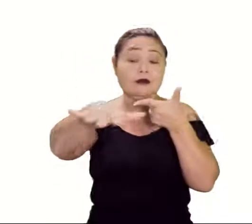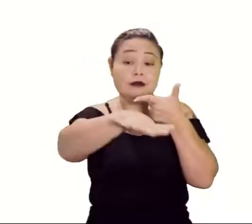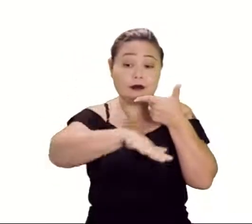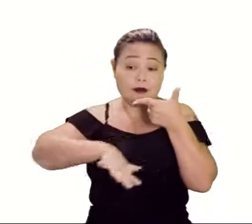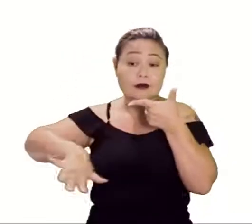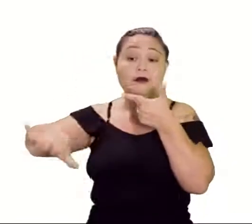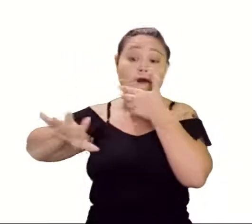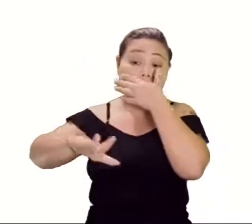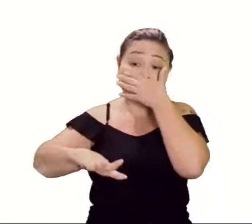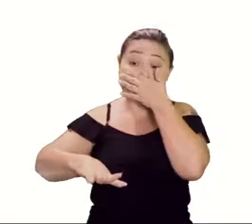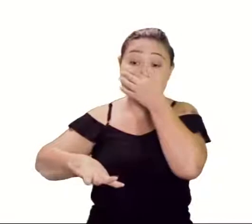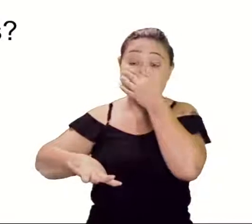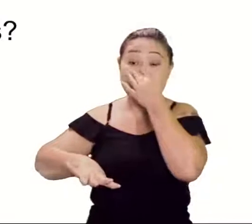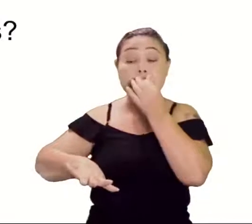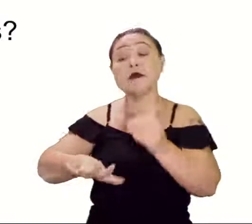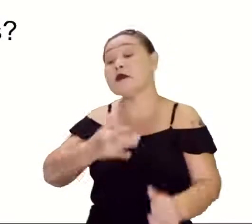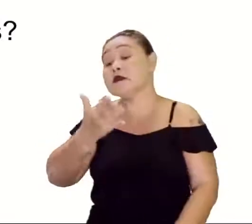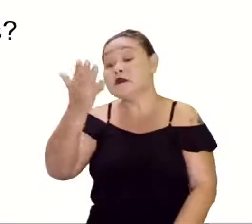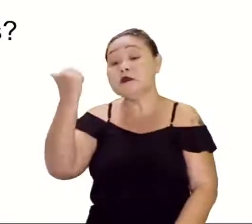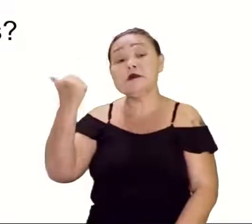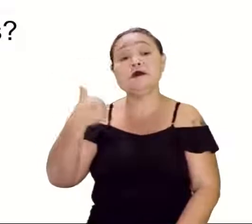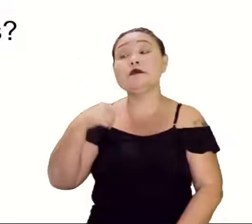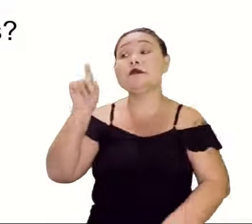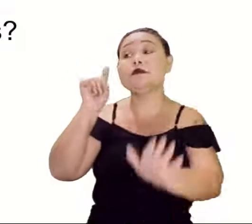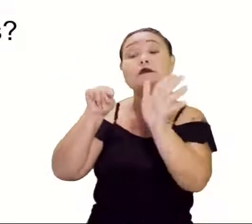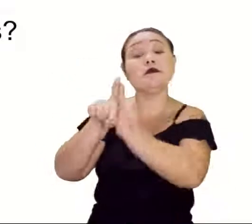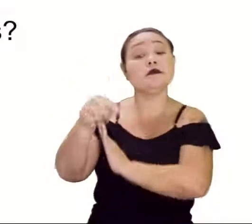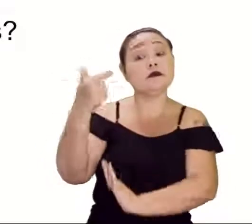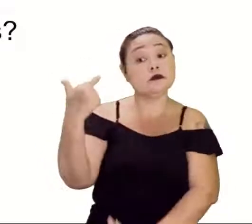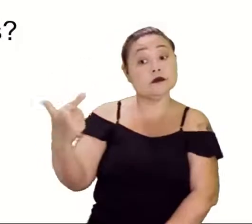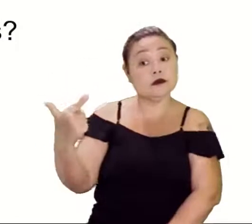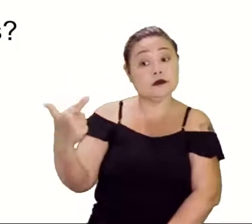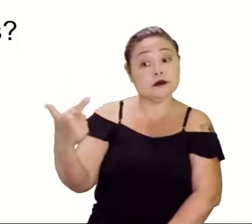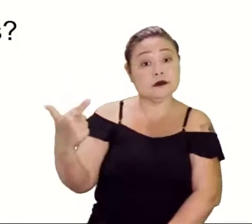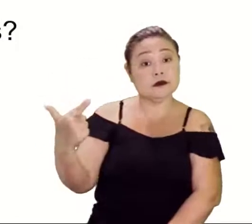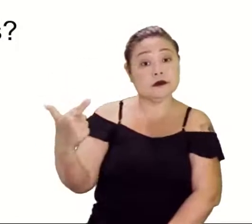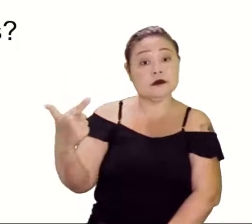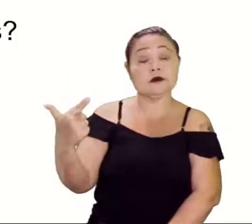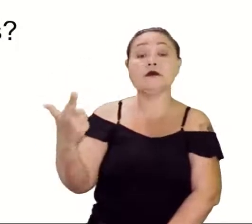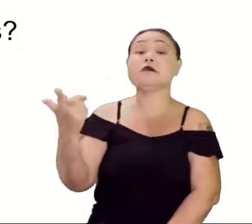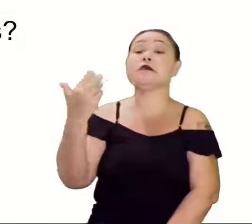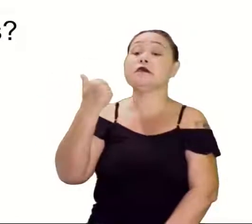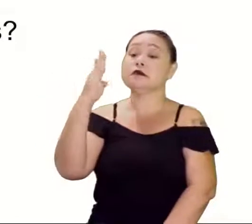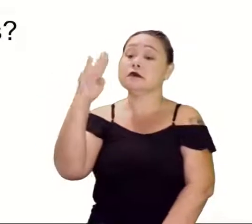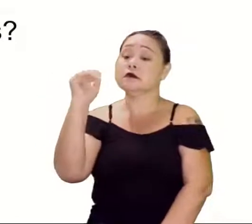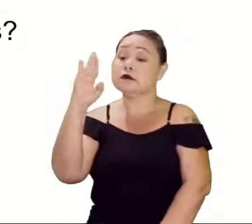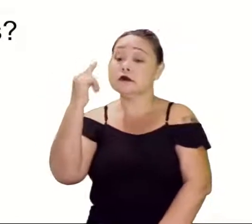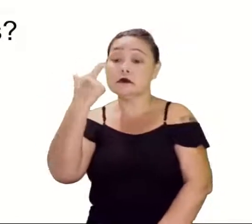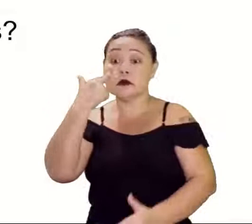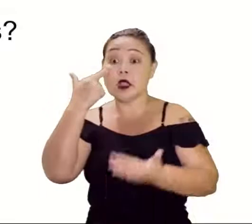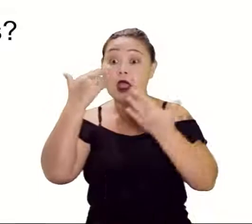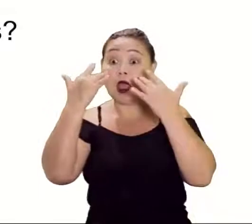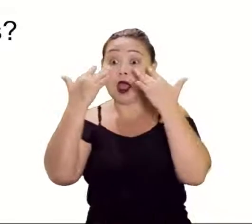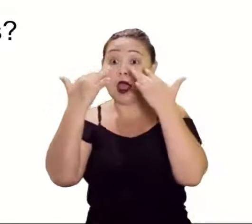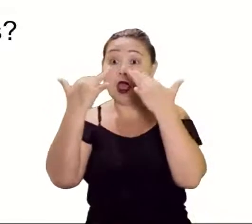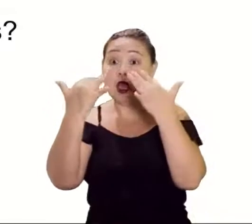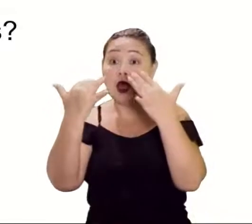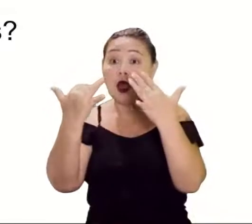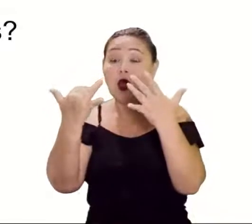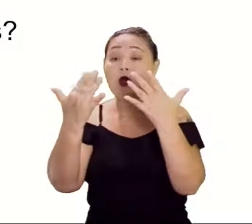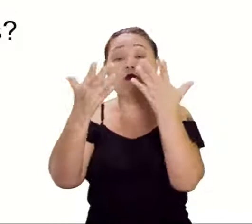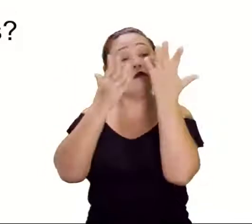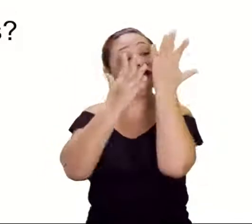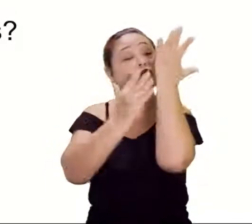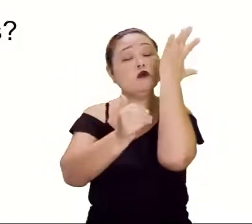a função exponencial. Vamos lá então, número 2. Um botânico encantado com o